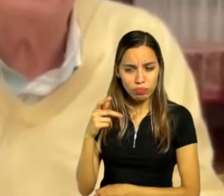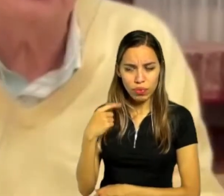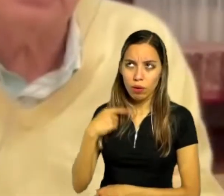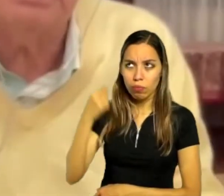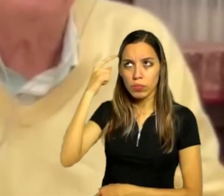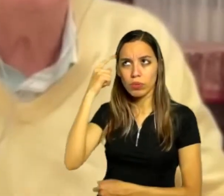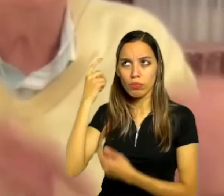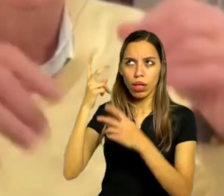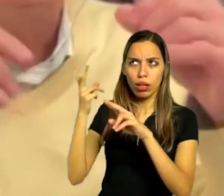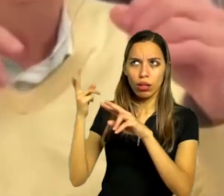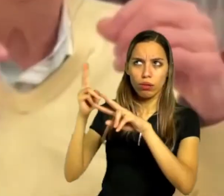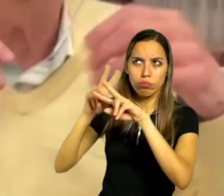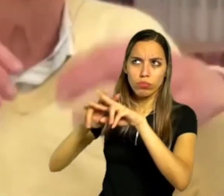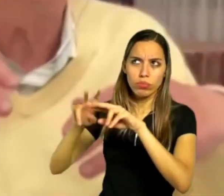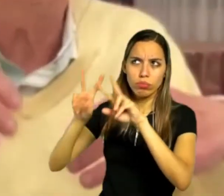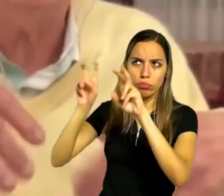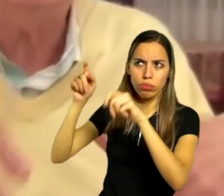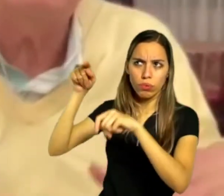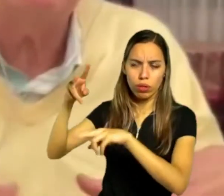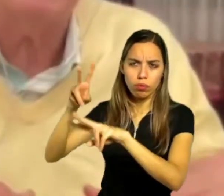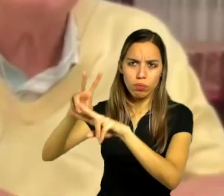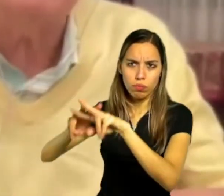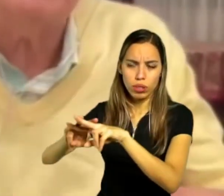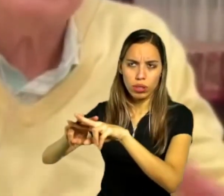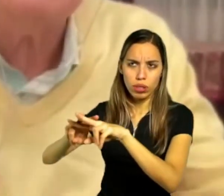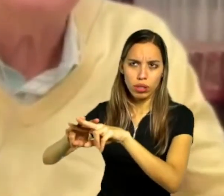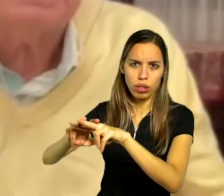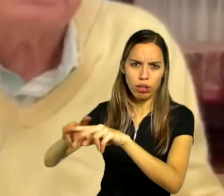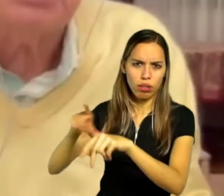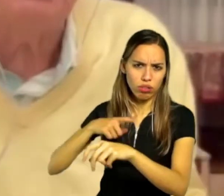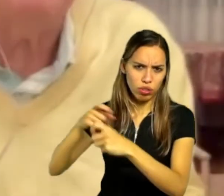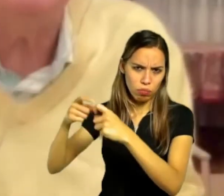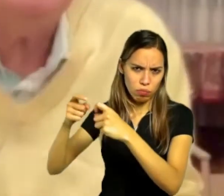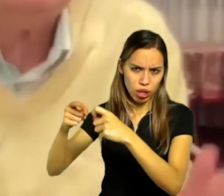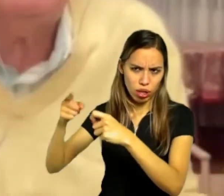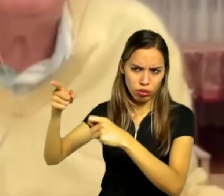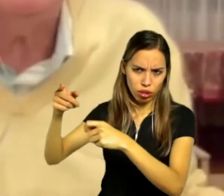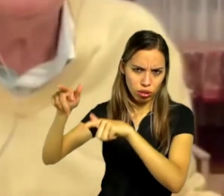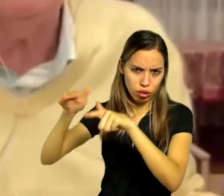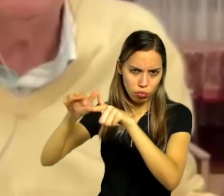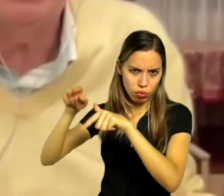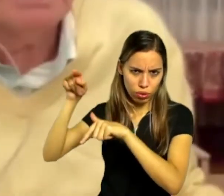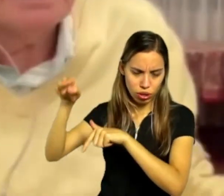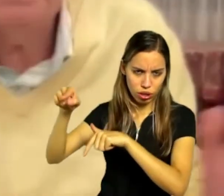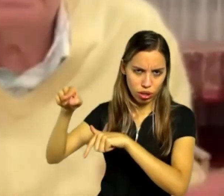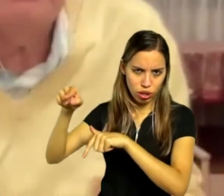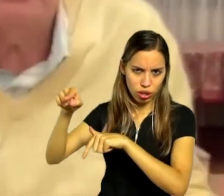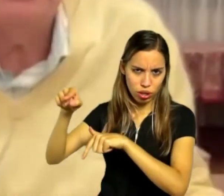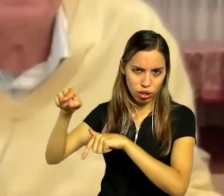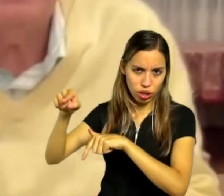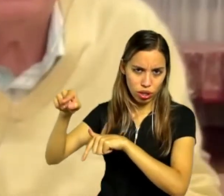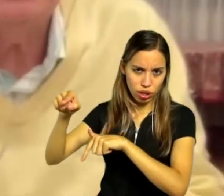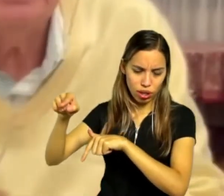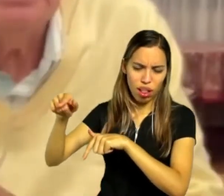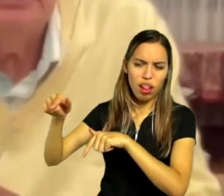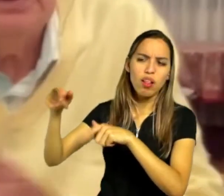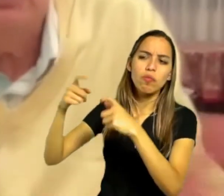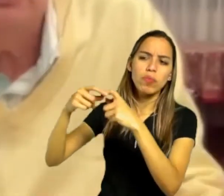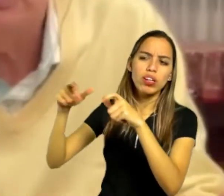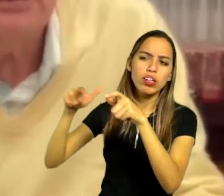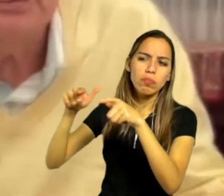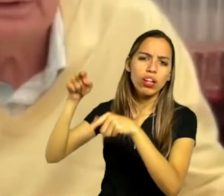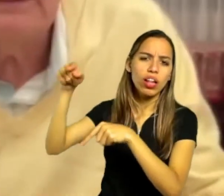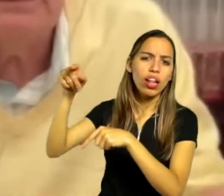ficou lá tanto tempo, que teve essa experiência, era eu. Essa ninguém vai contar. Ou